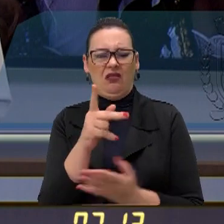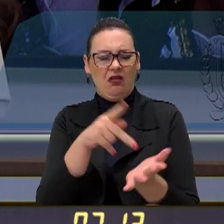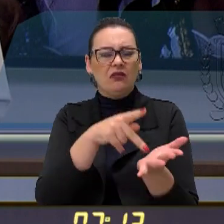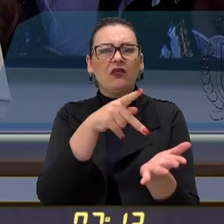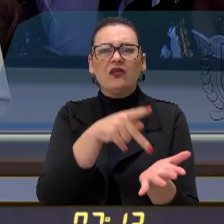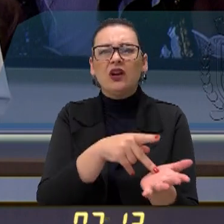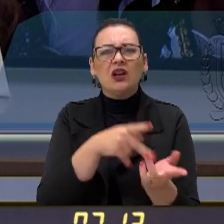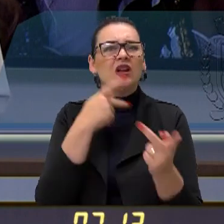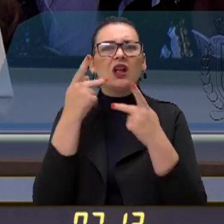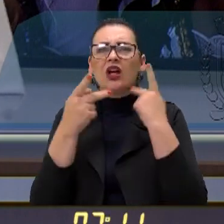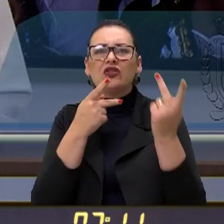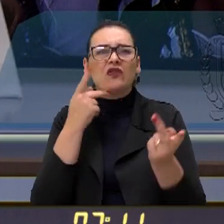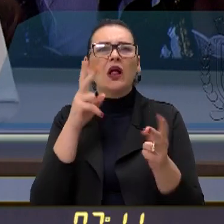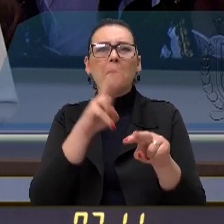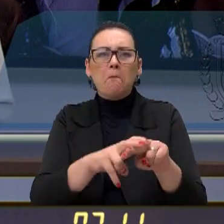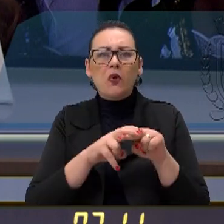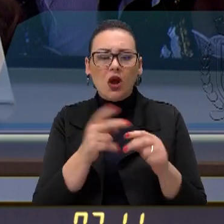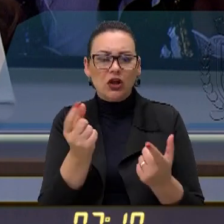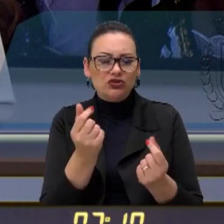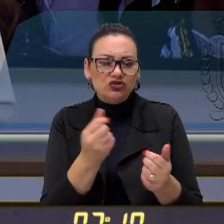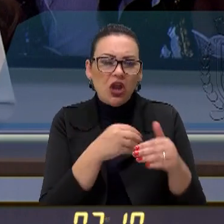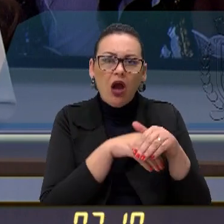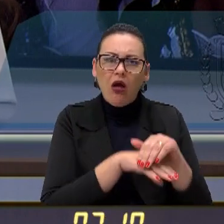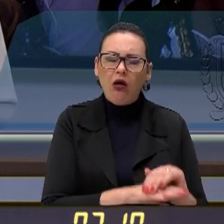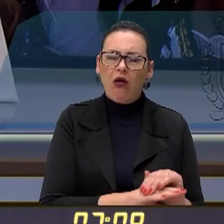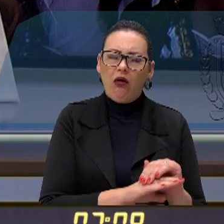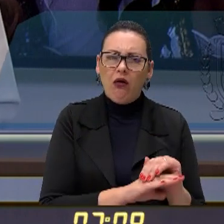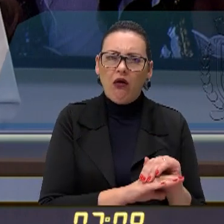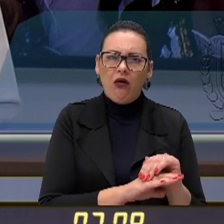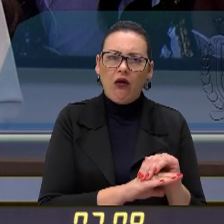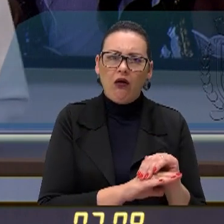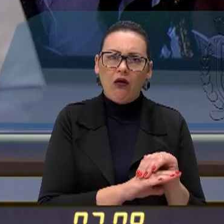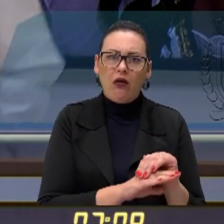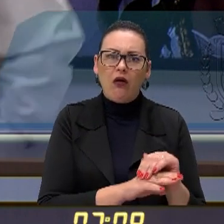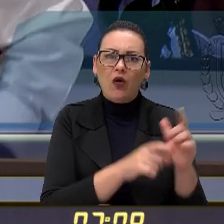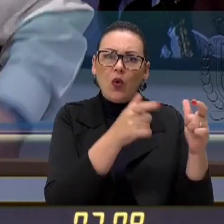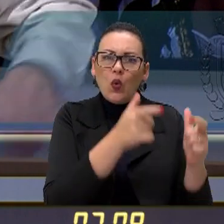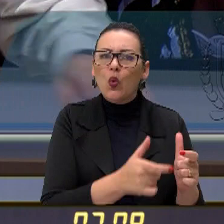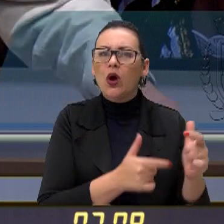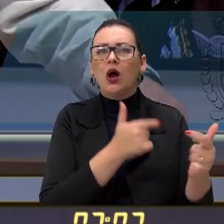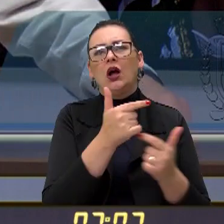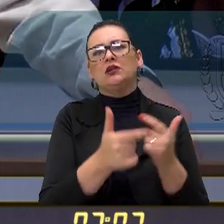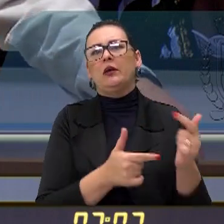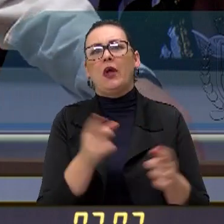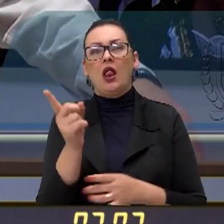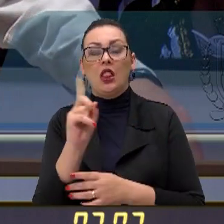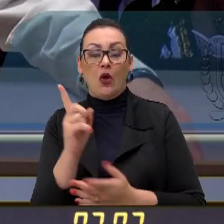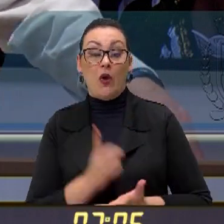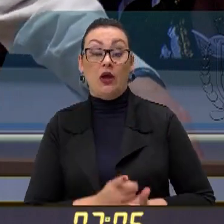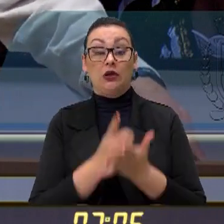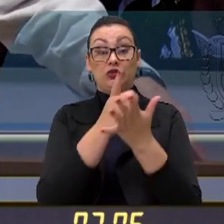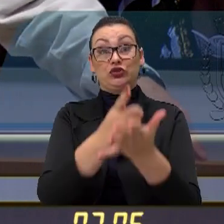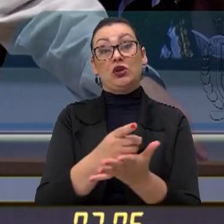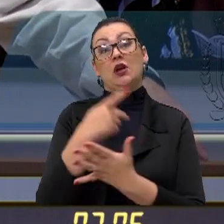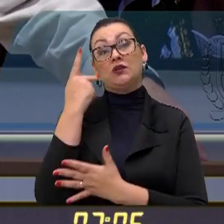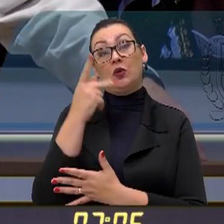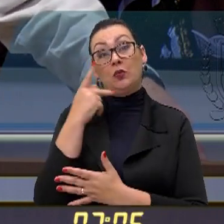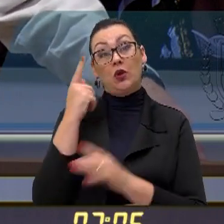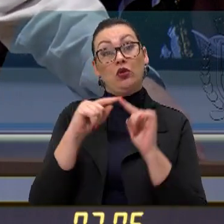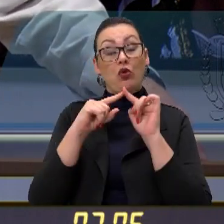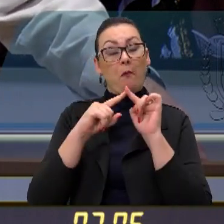como dizer que é por economia. E o cargo não será mais por indicação política quando a